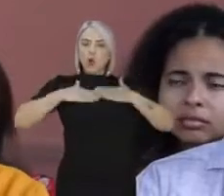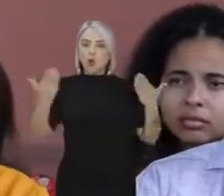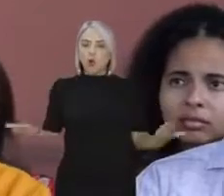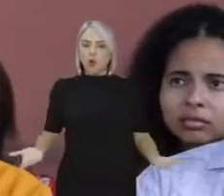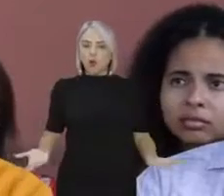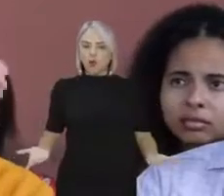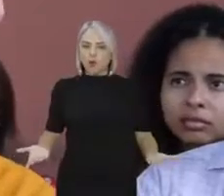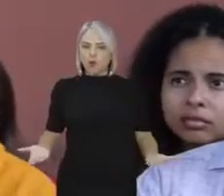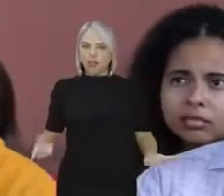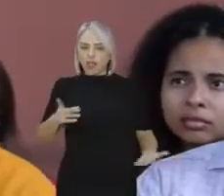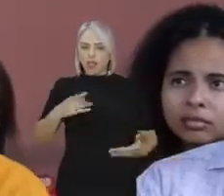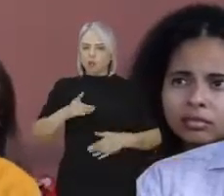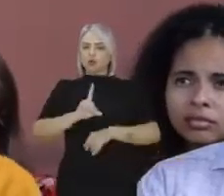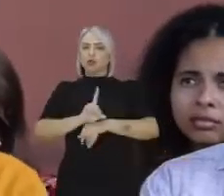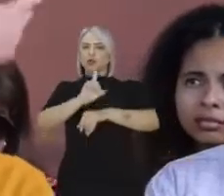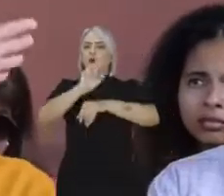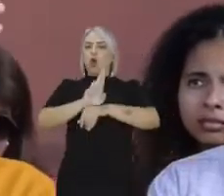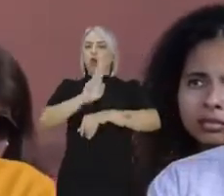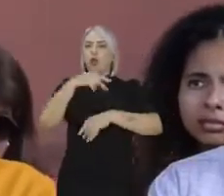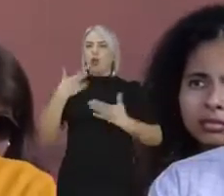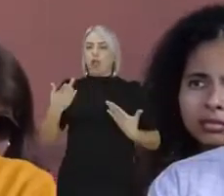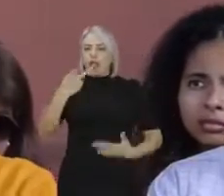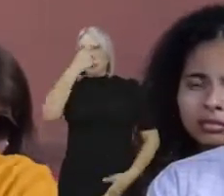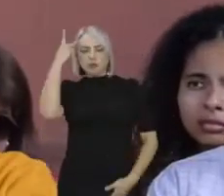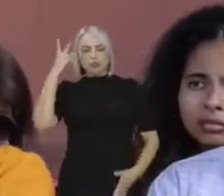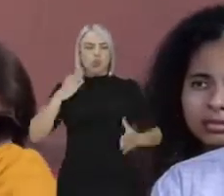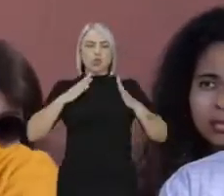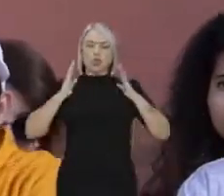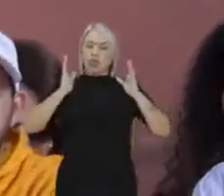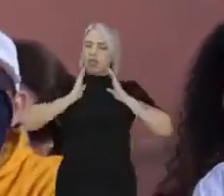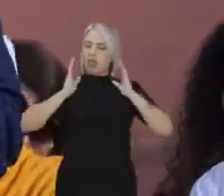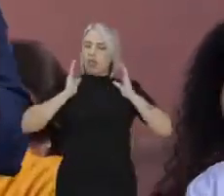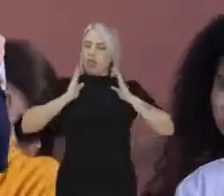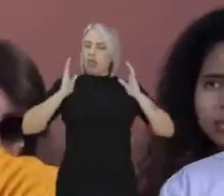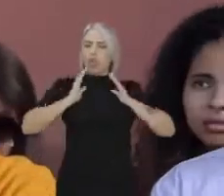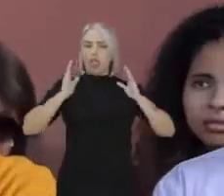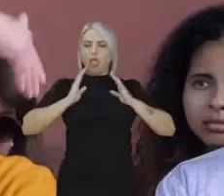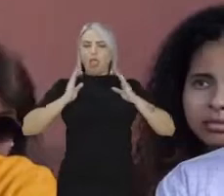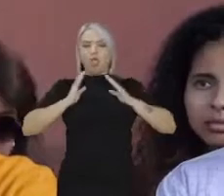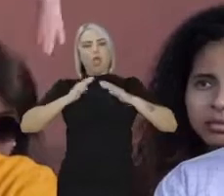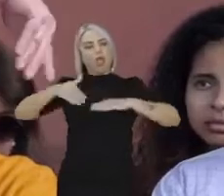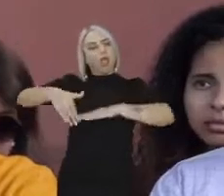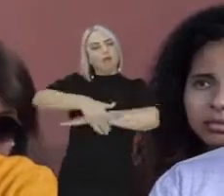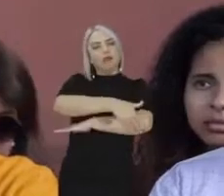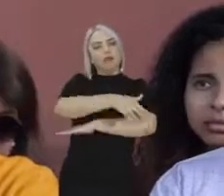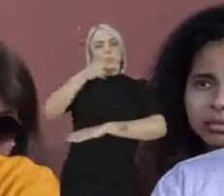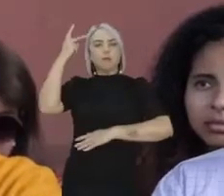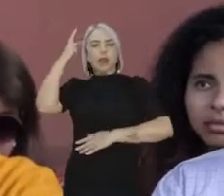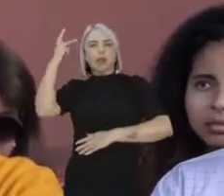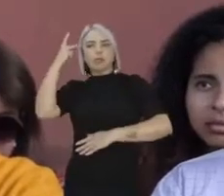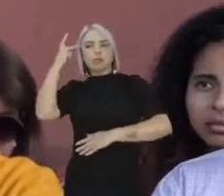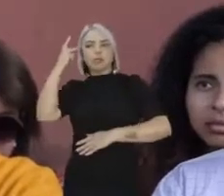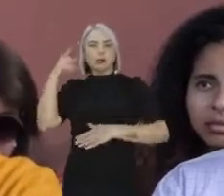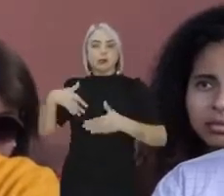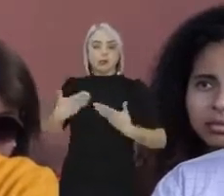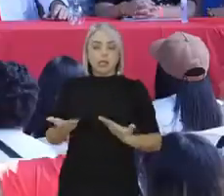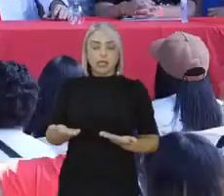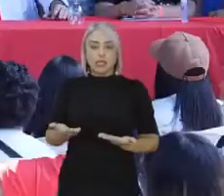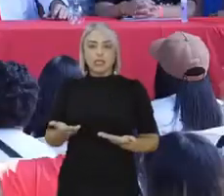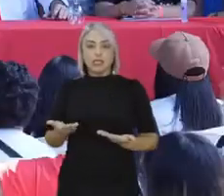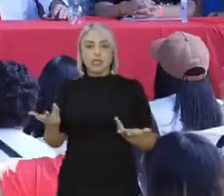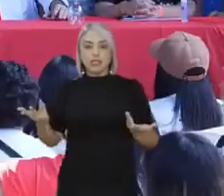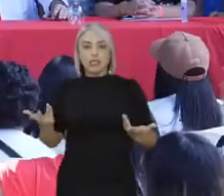doutores, das pessoas que moravam na Avenida Paulista, sabe, quando aqui era paraíso dos donos dos